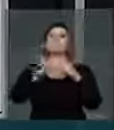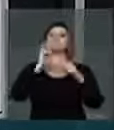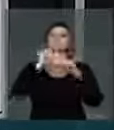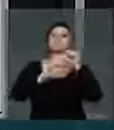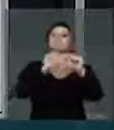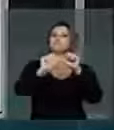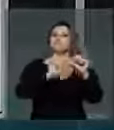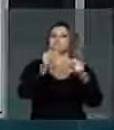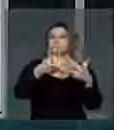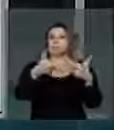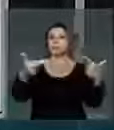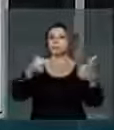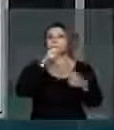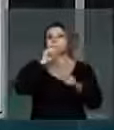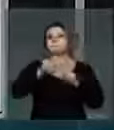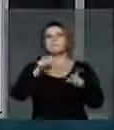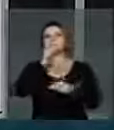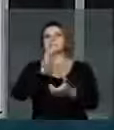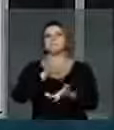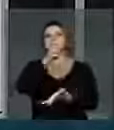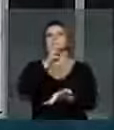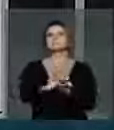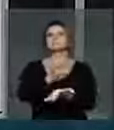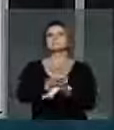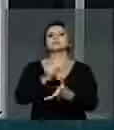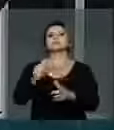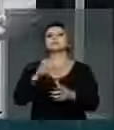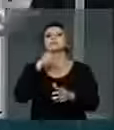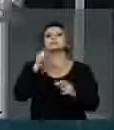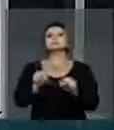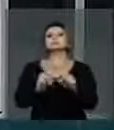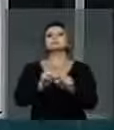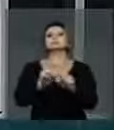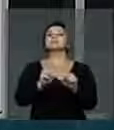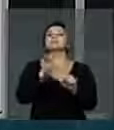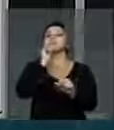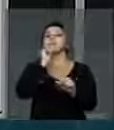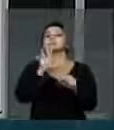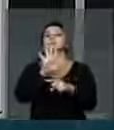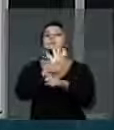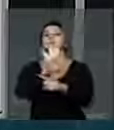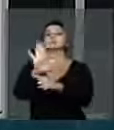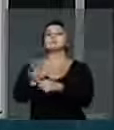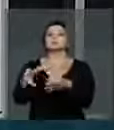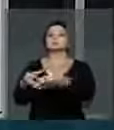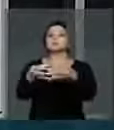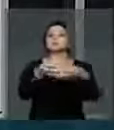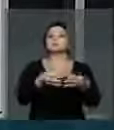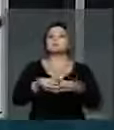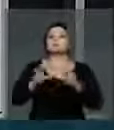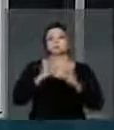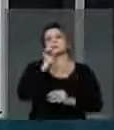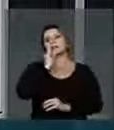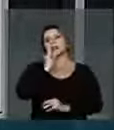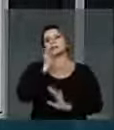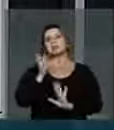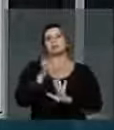modificar questões como a participação no bolo maior da União. Para dar um